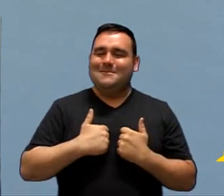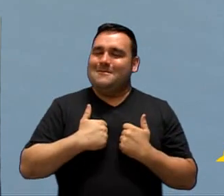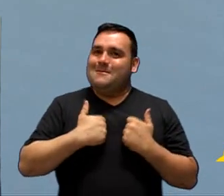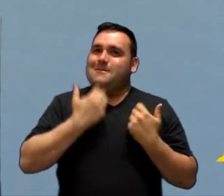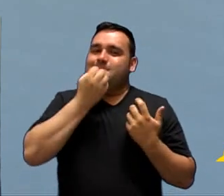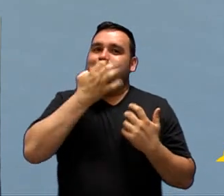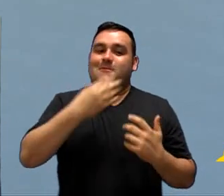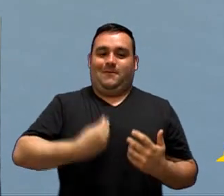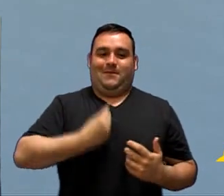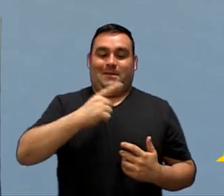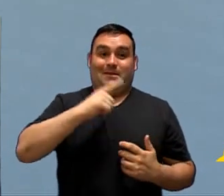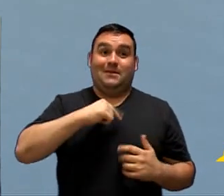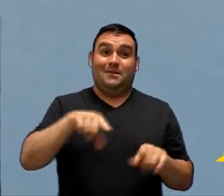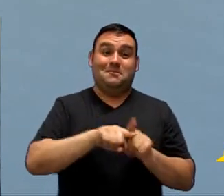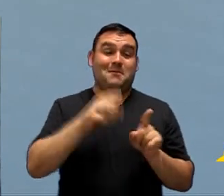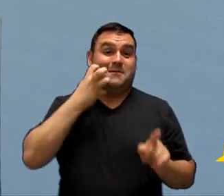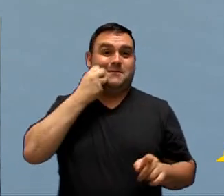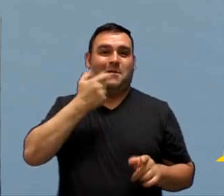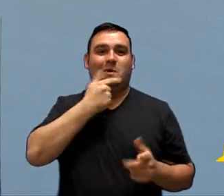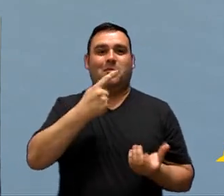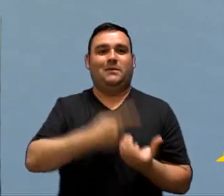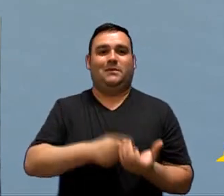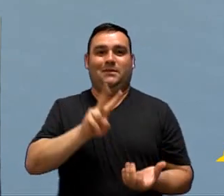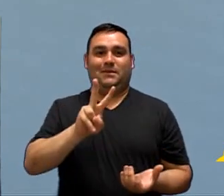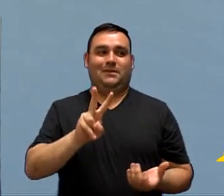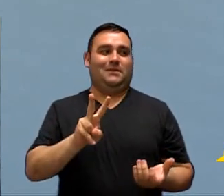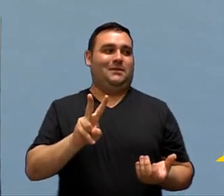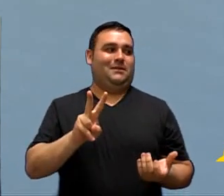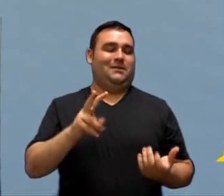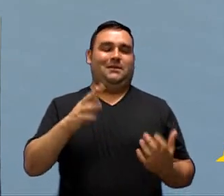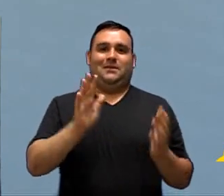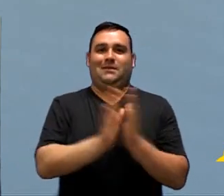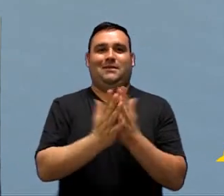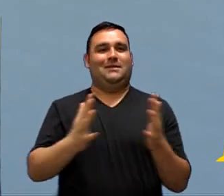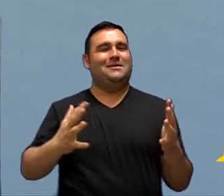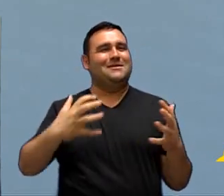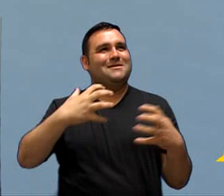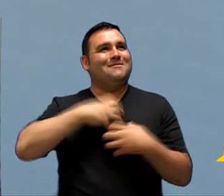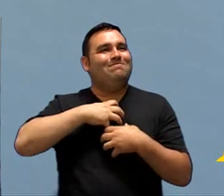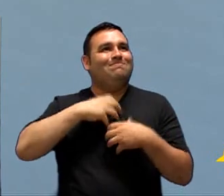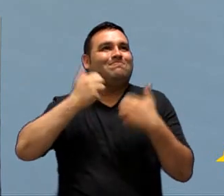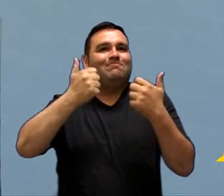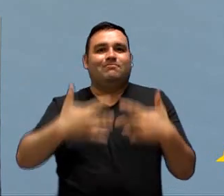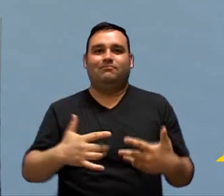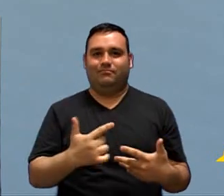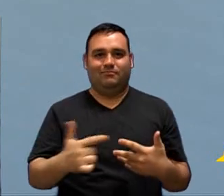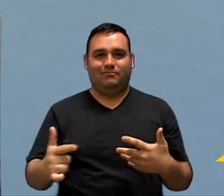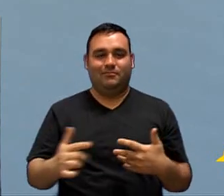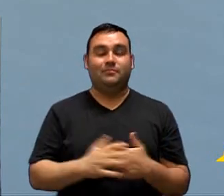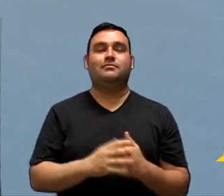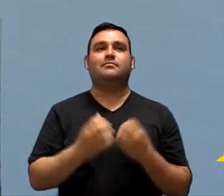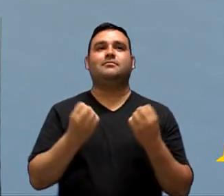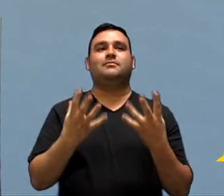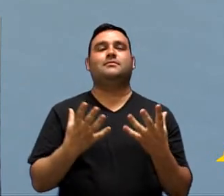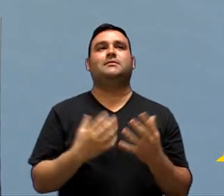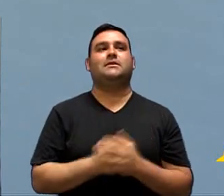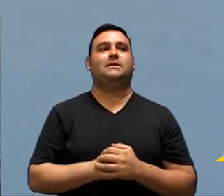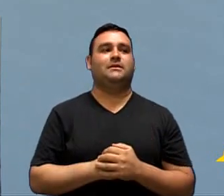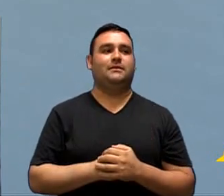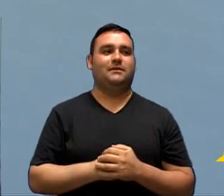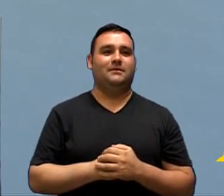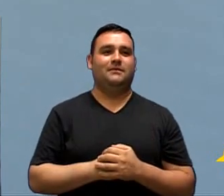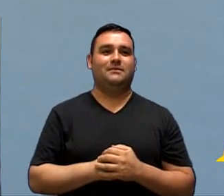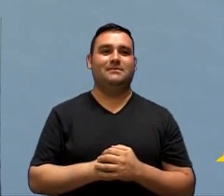enorme estar aqui e ser apadrinhada por ele é sensação sem limites, gente. Bom, deixa eu ver.